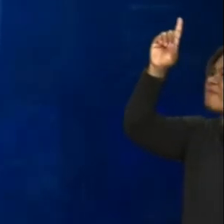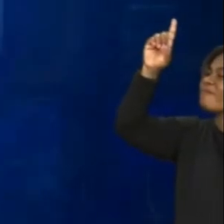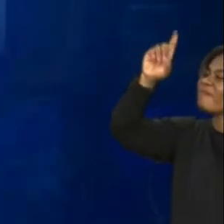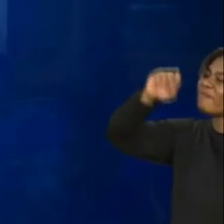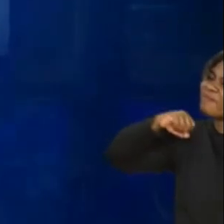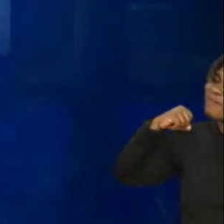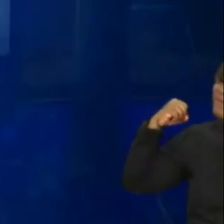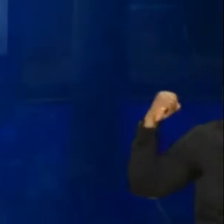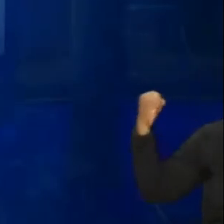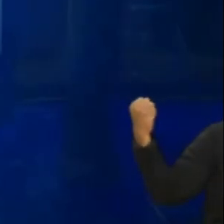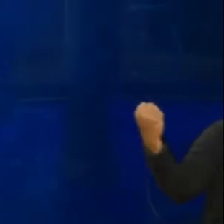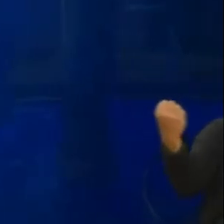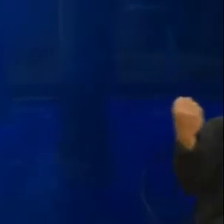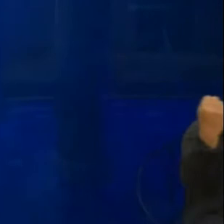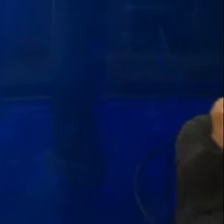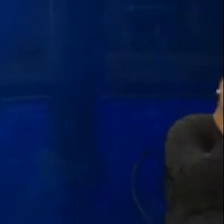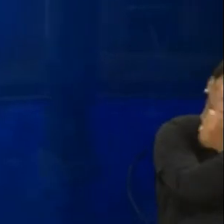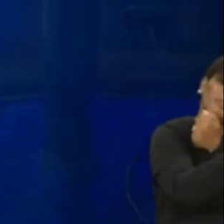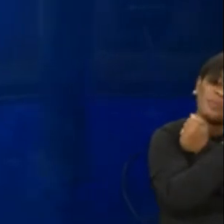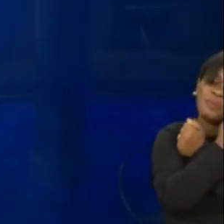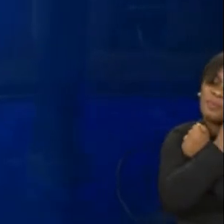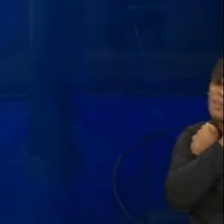recebe um abraço meu.